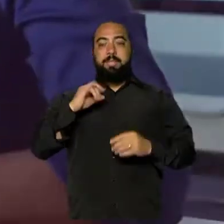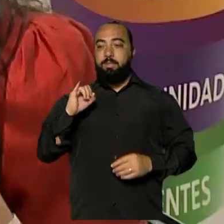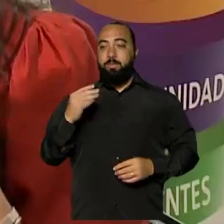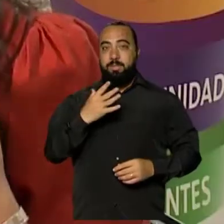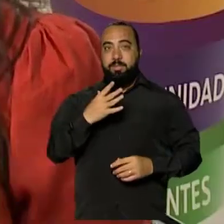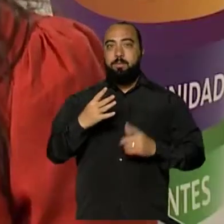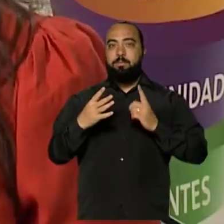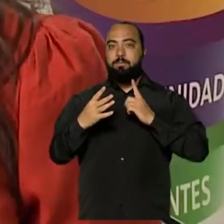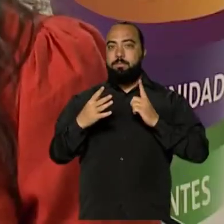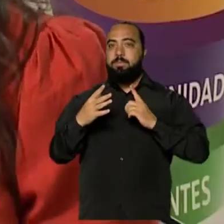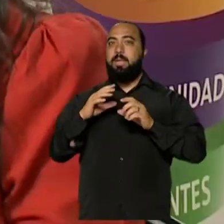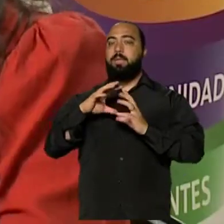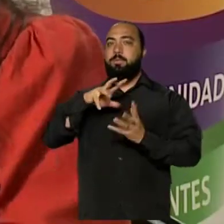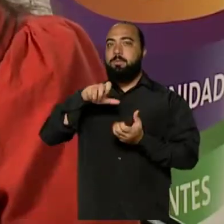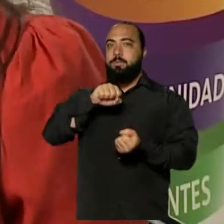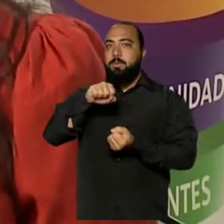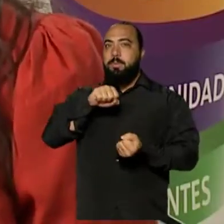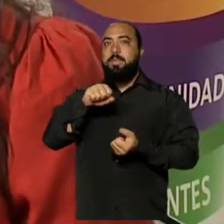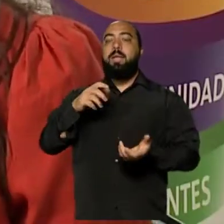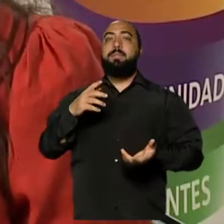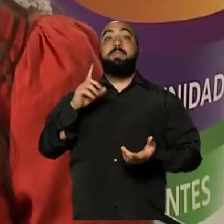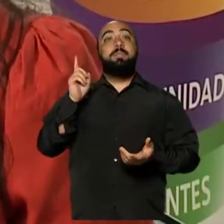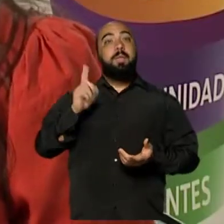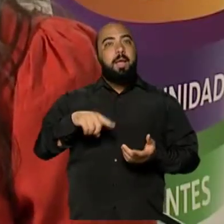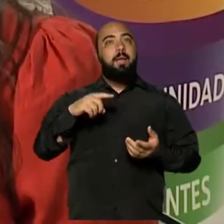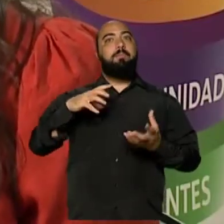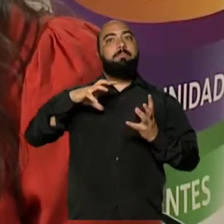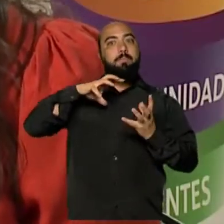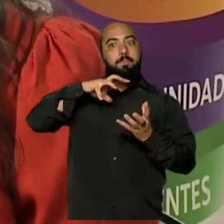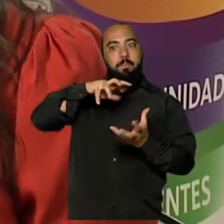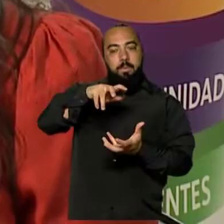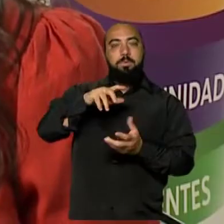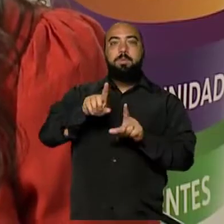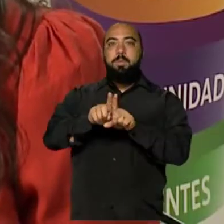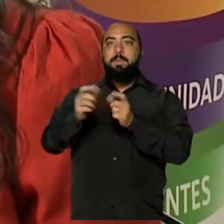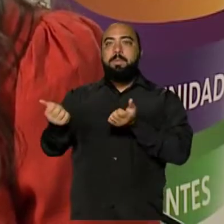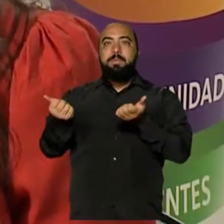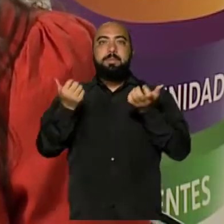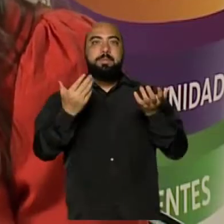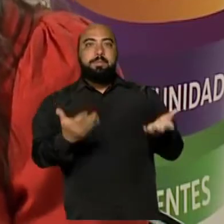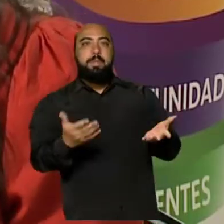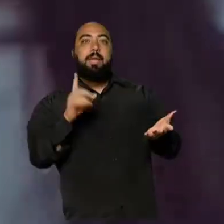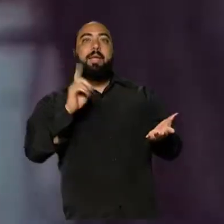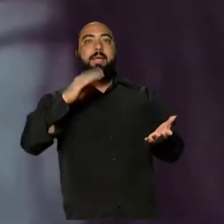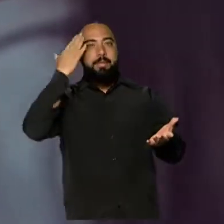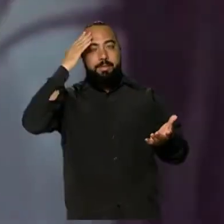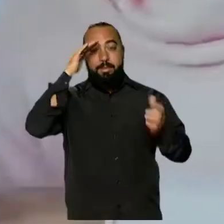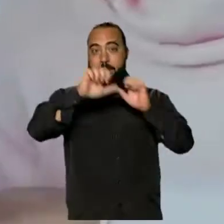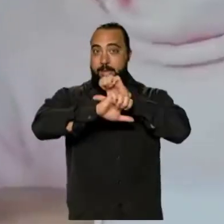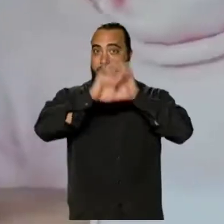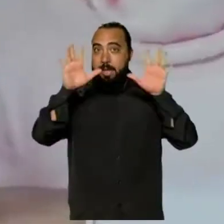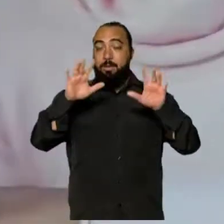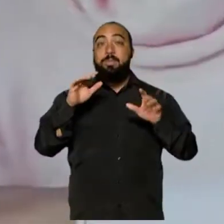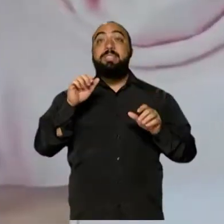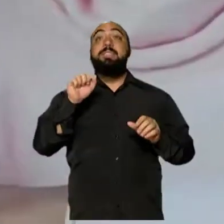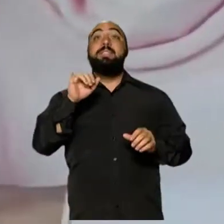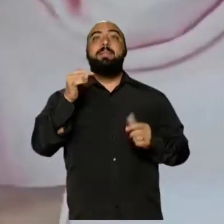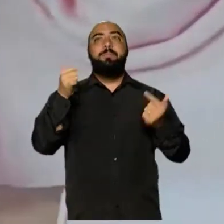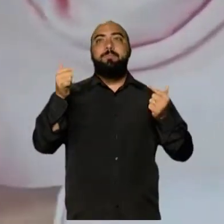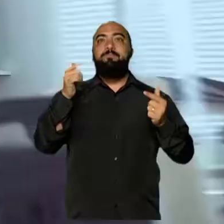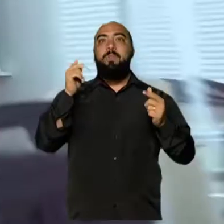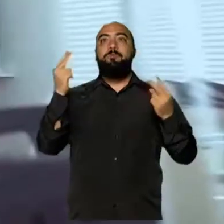inovação, sustentabilidade é uma divisão mundial e passa realmente a entender que isso tem valor e isso pode